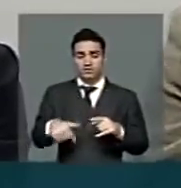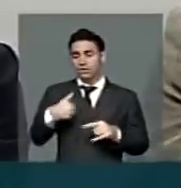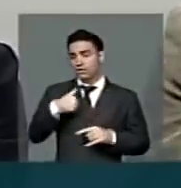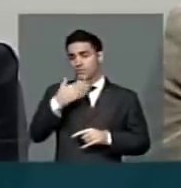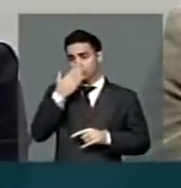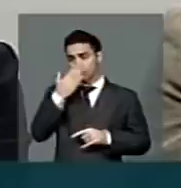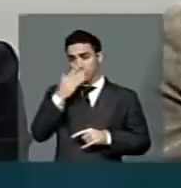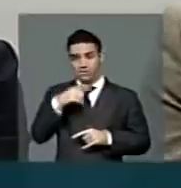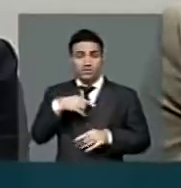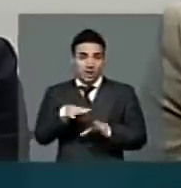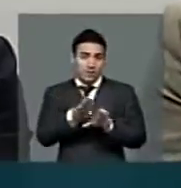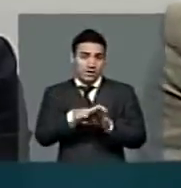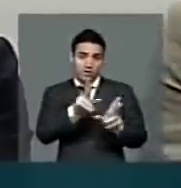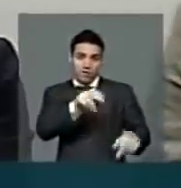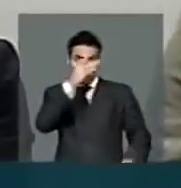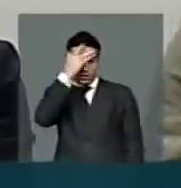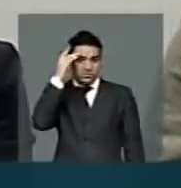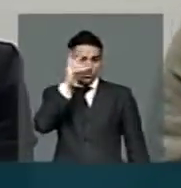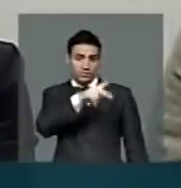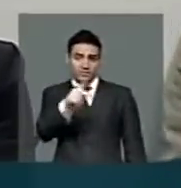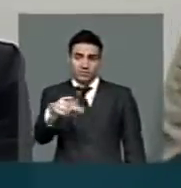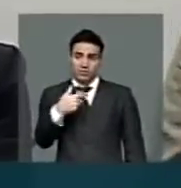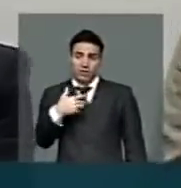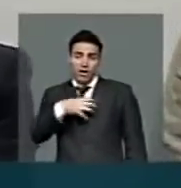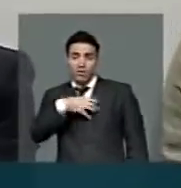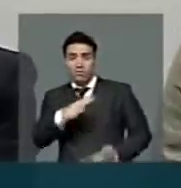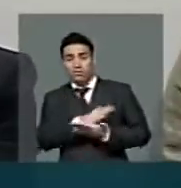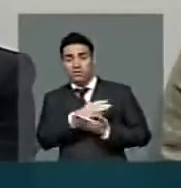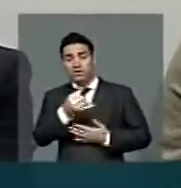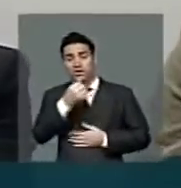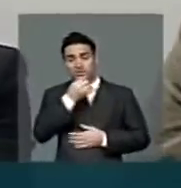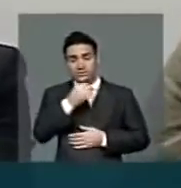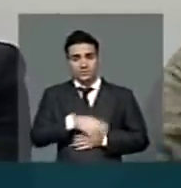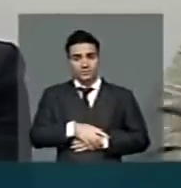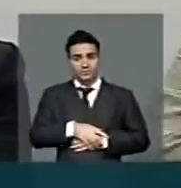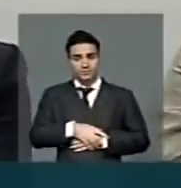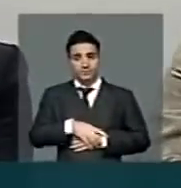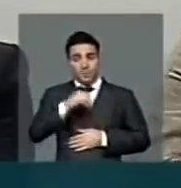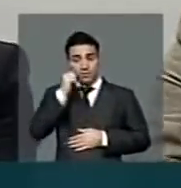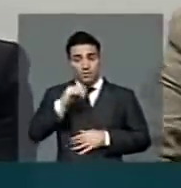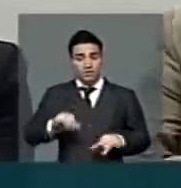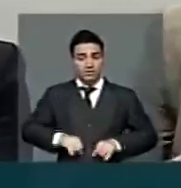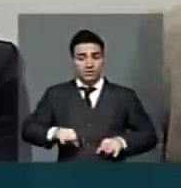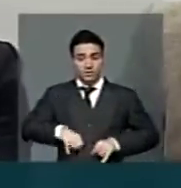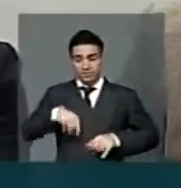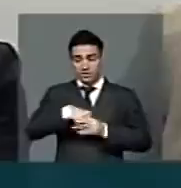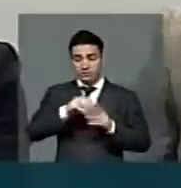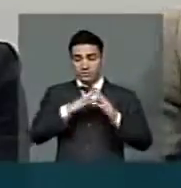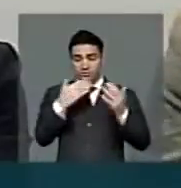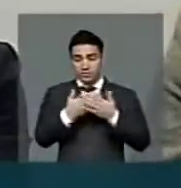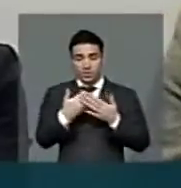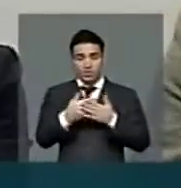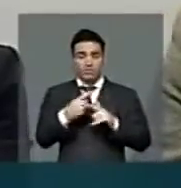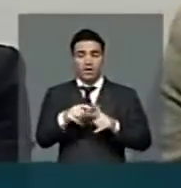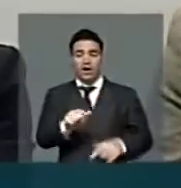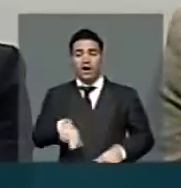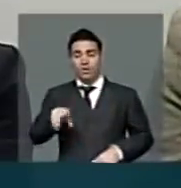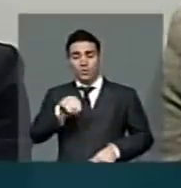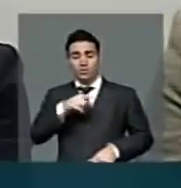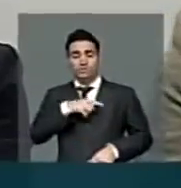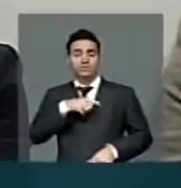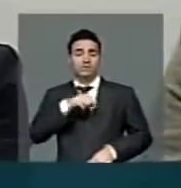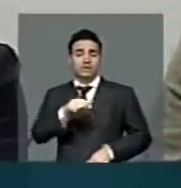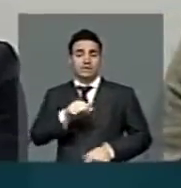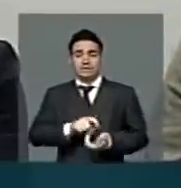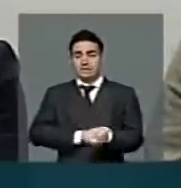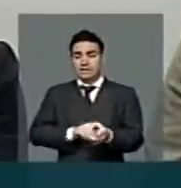Não é verdade? Mulheres que sofrem violência na escola por parte de alunos que estão estressados pela